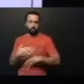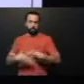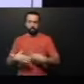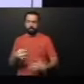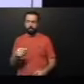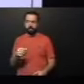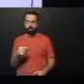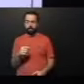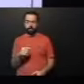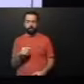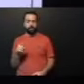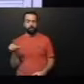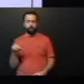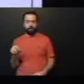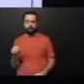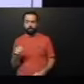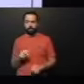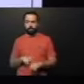Exame, som de Z.